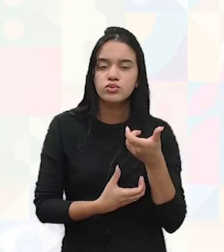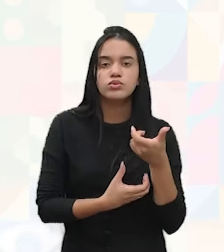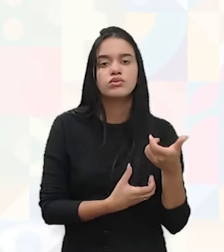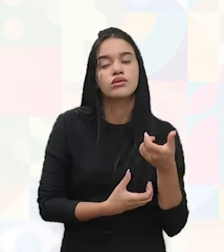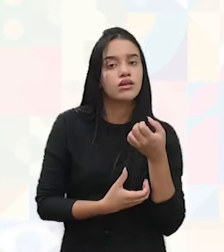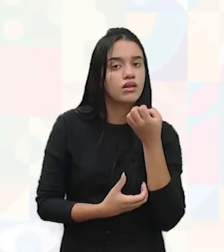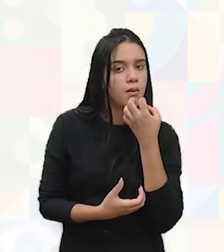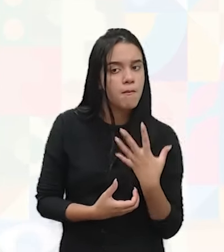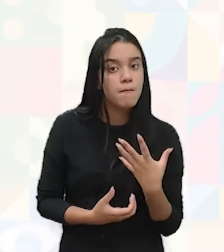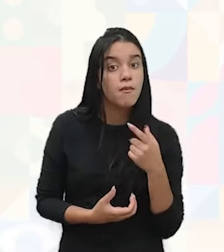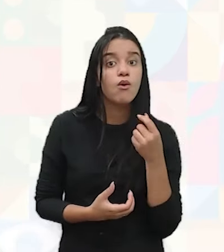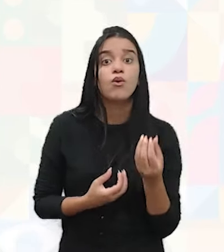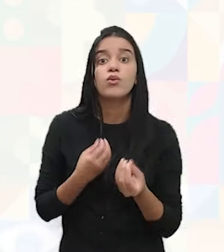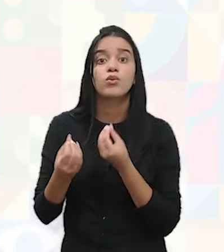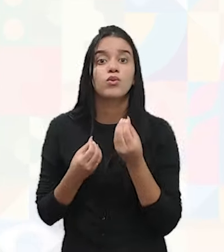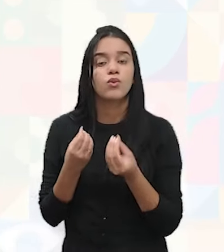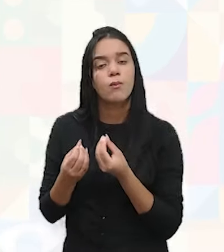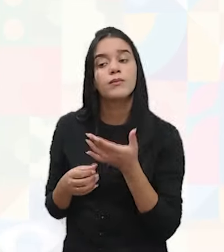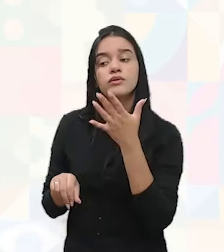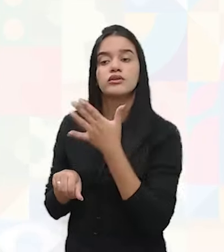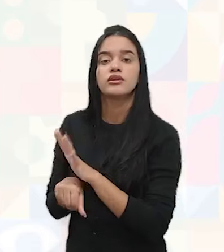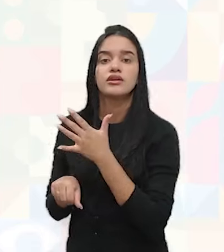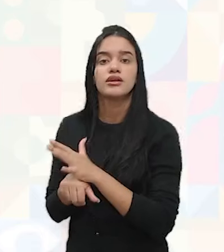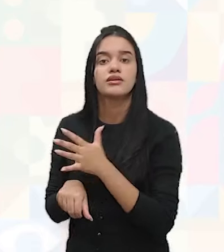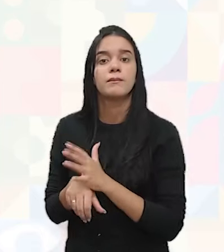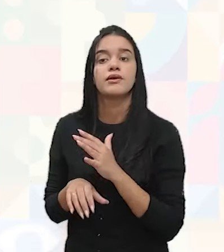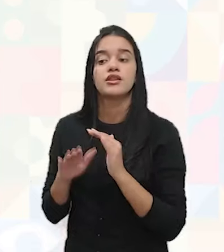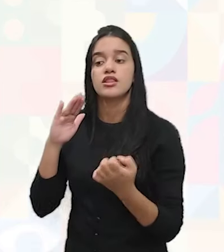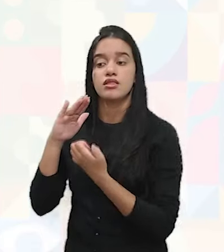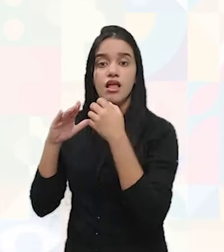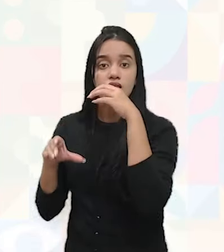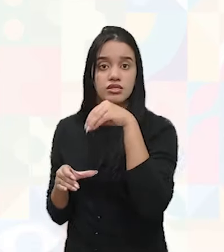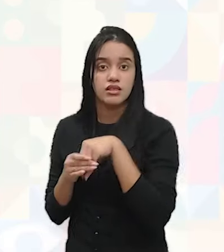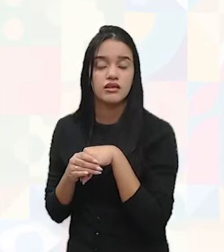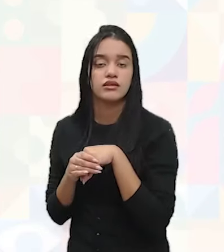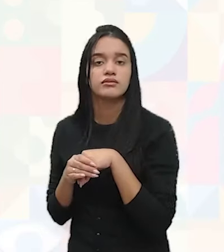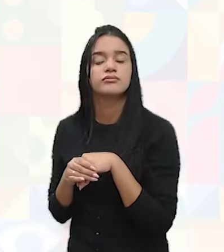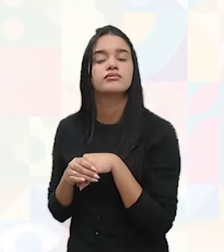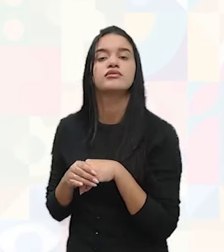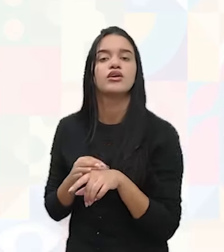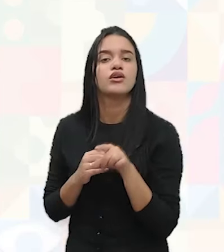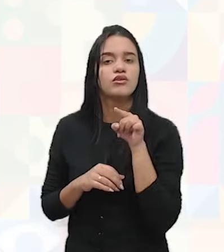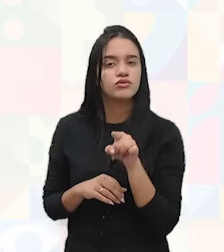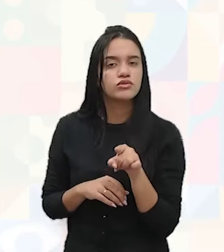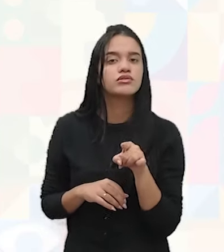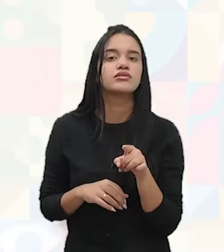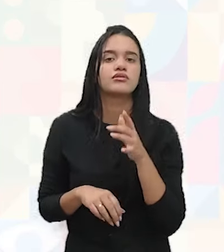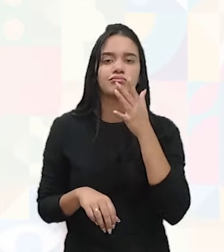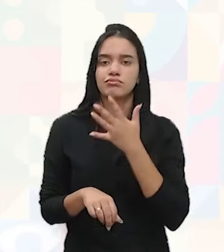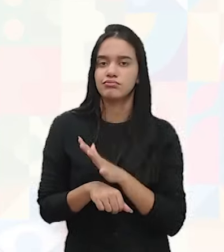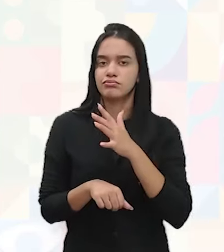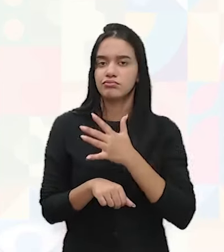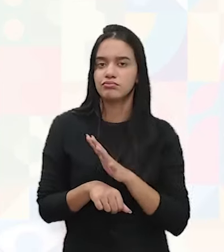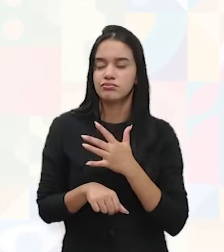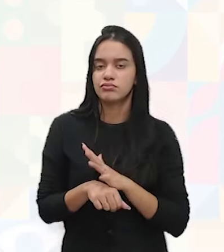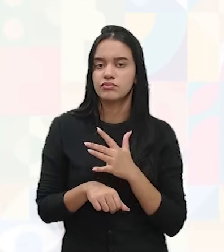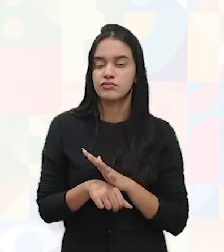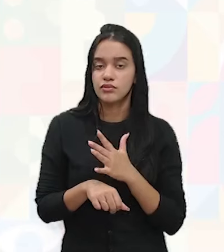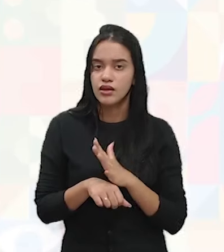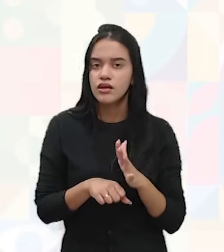vai esvaziar ele como treinamento dentro da empresa né você vai fazer os treinamentos né de combate a